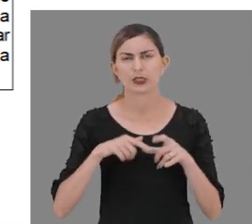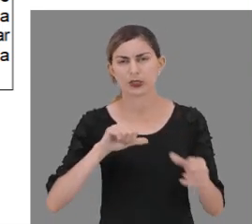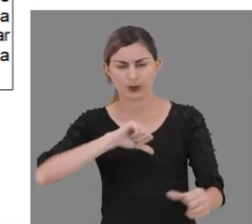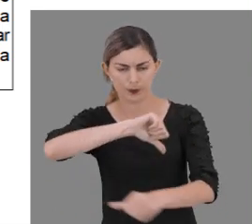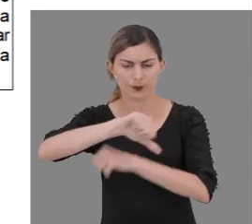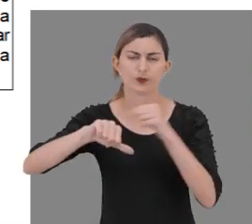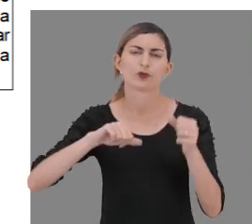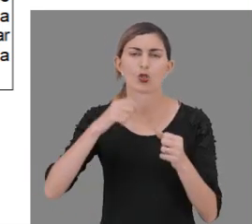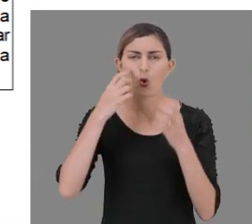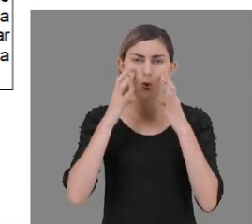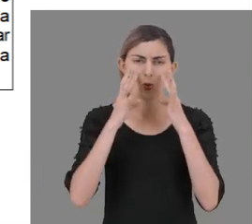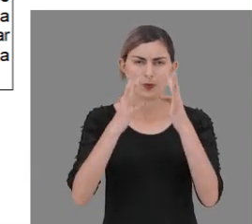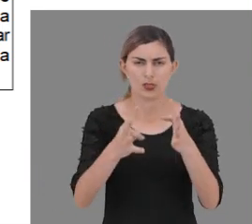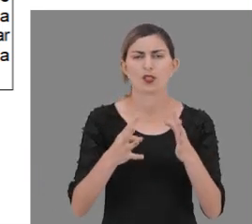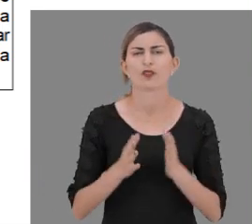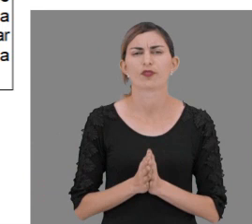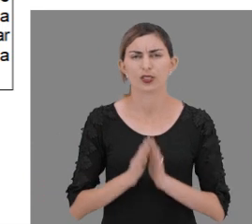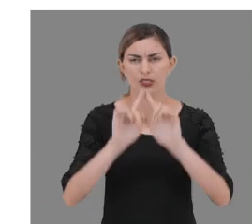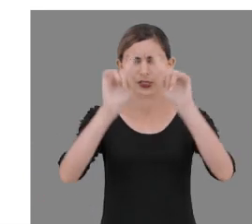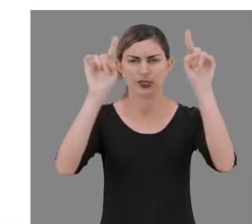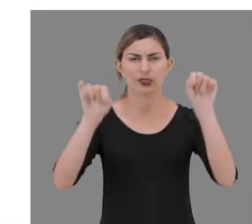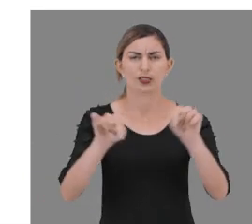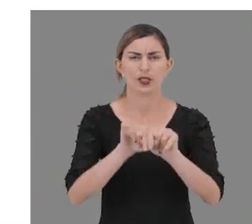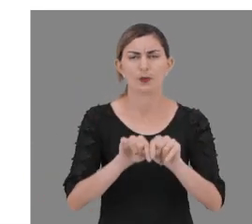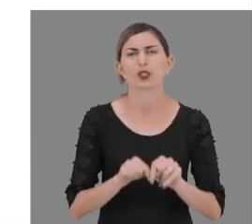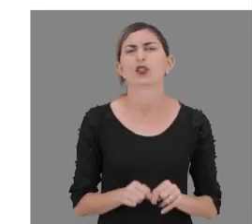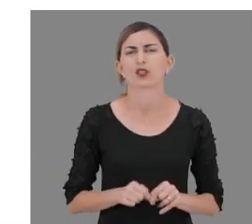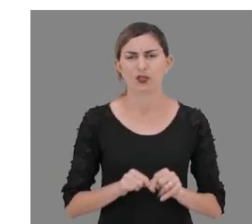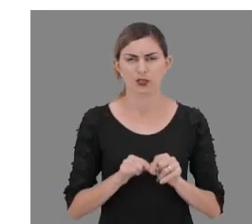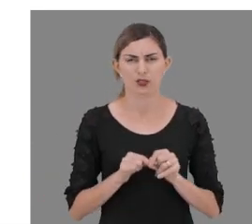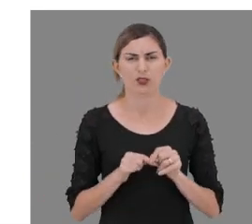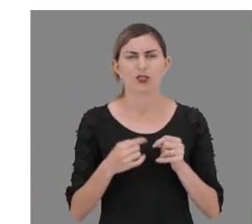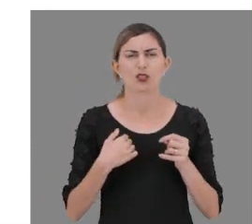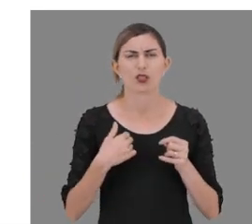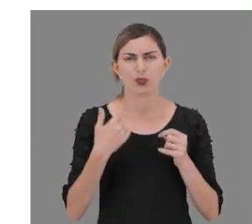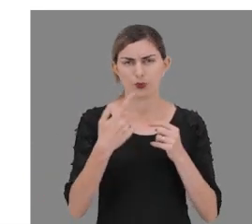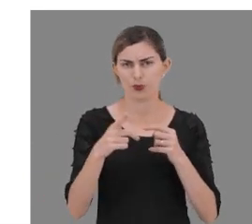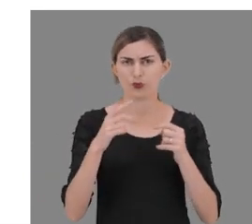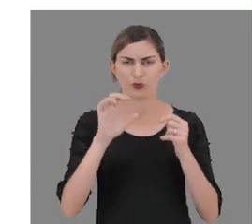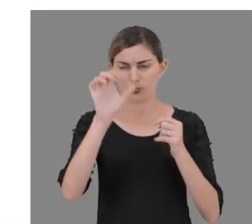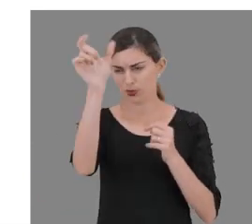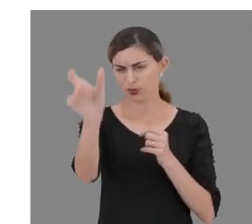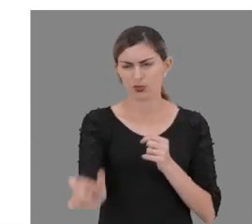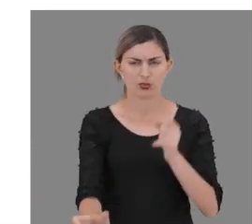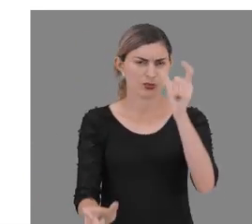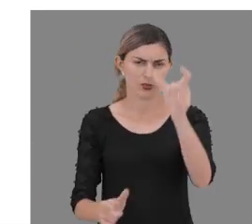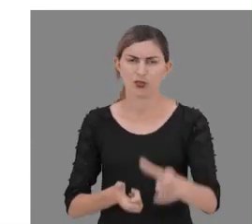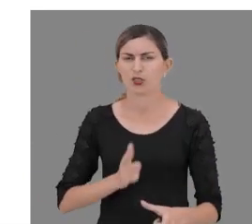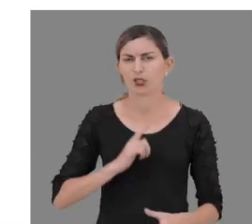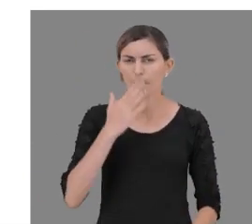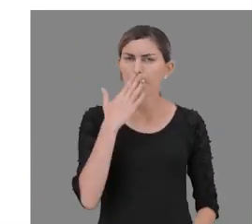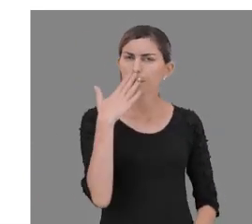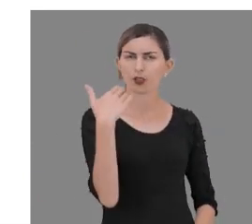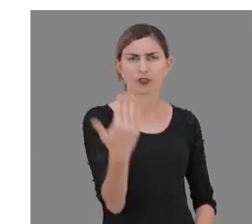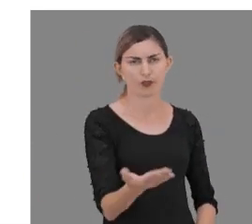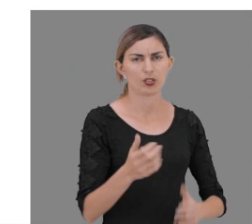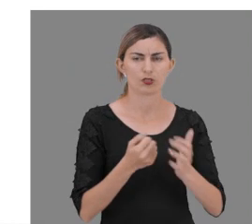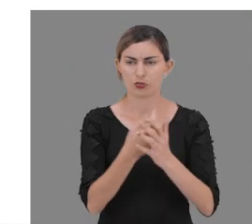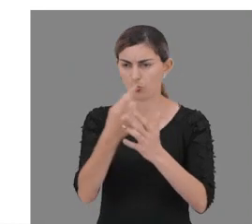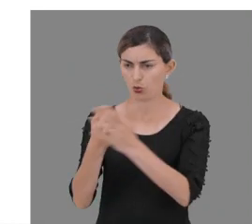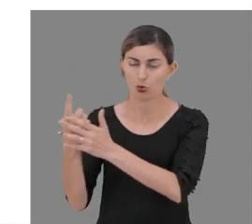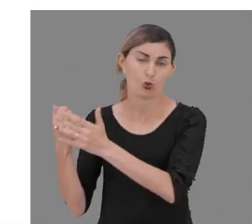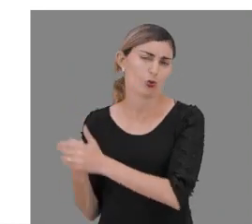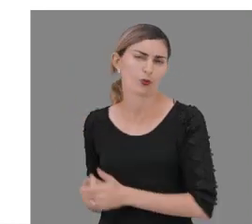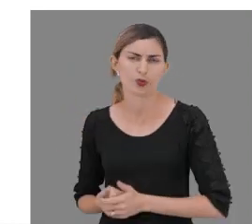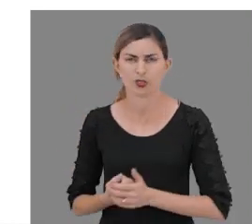haver dependência transitiva. Observe nessa tabela de cima que, embora o cliente tenha